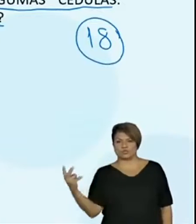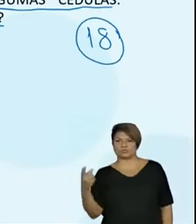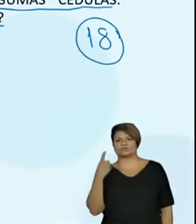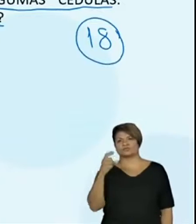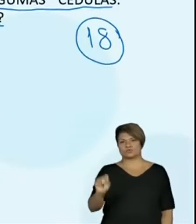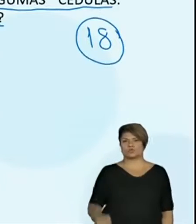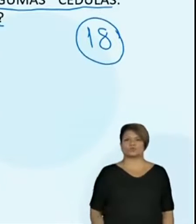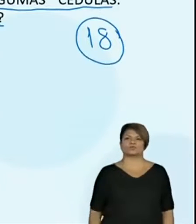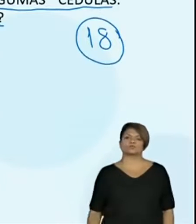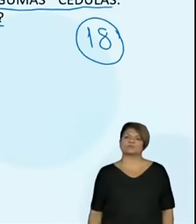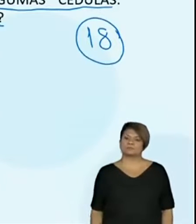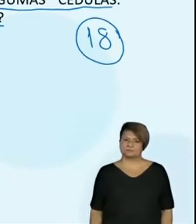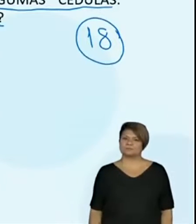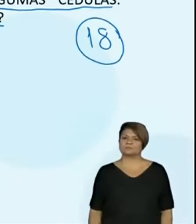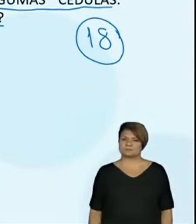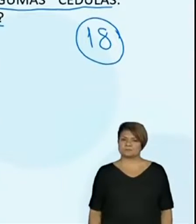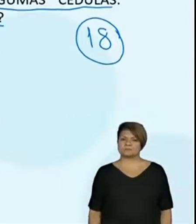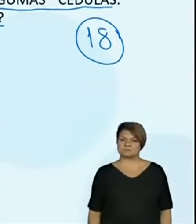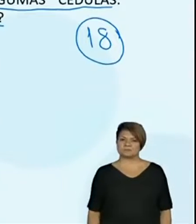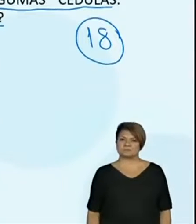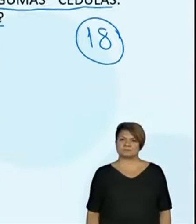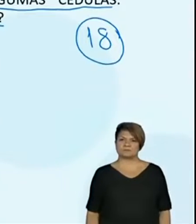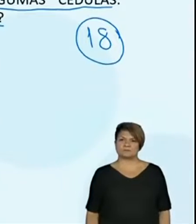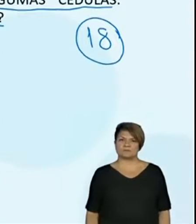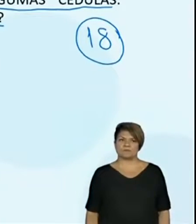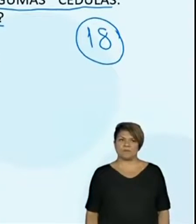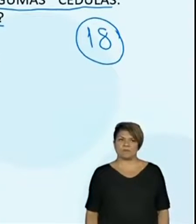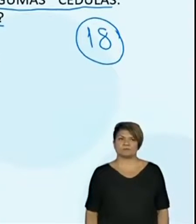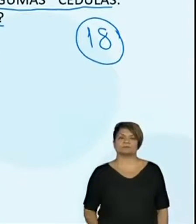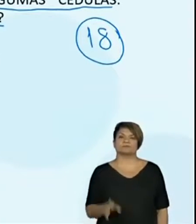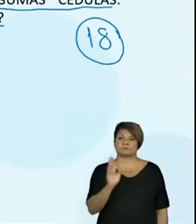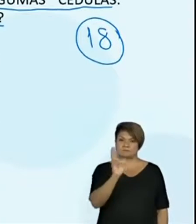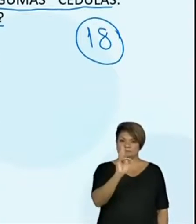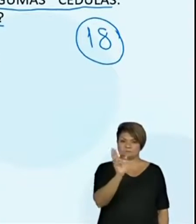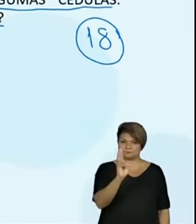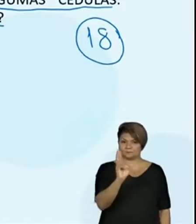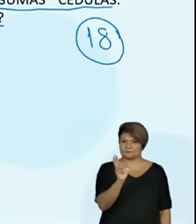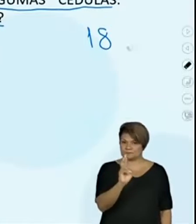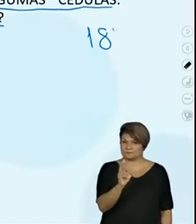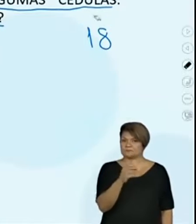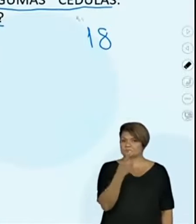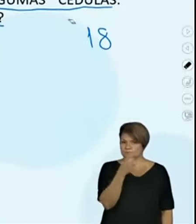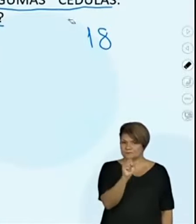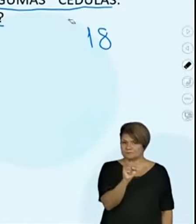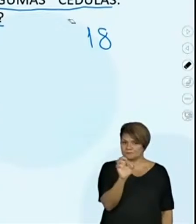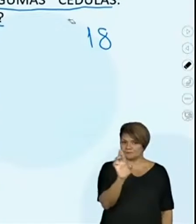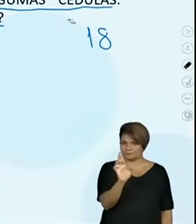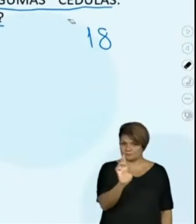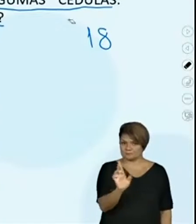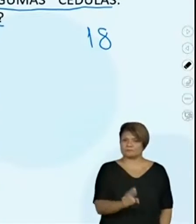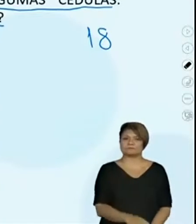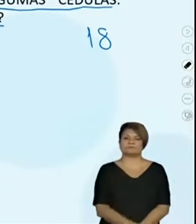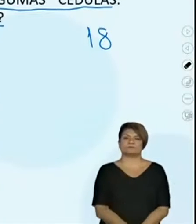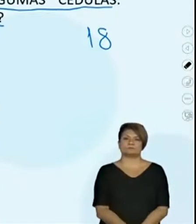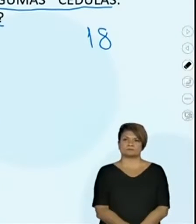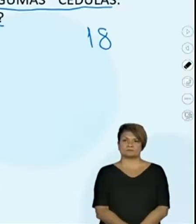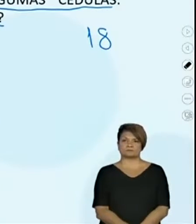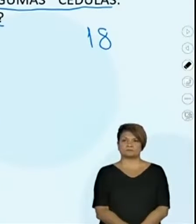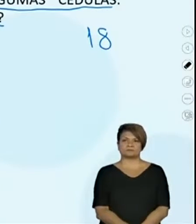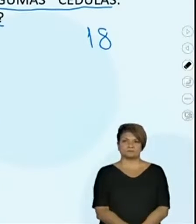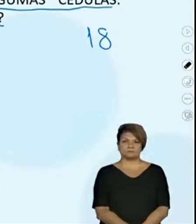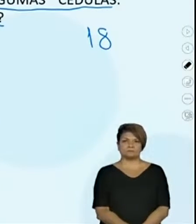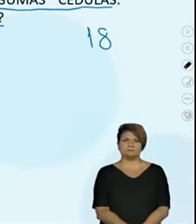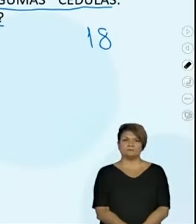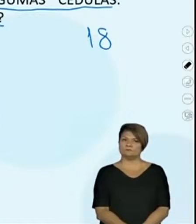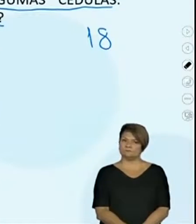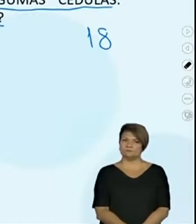cálculo no R$18. Opa, 18. Vamos colocar R$18. R$18. porque a gente precisa que todos cheguem, mas é porque... aqui nós